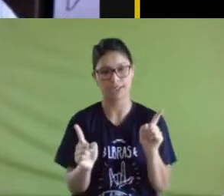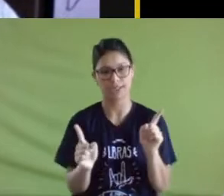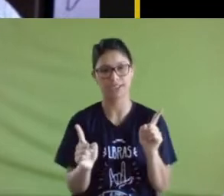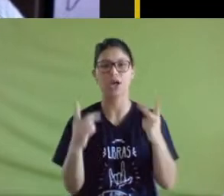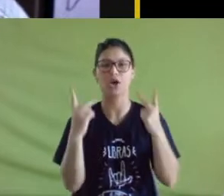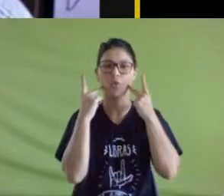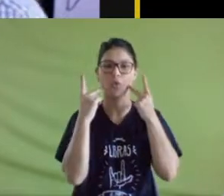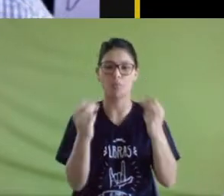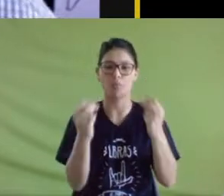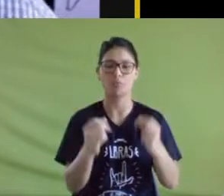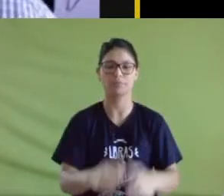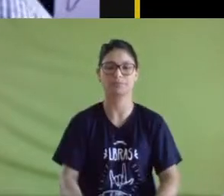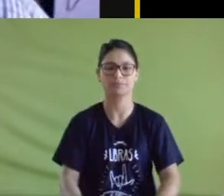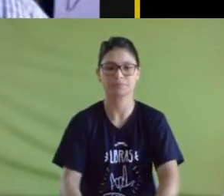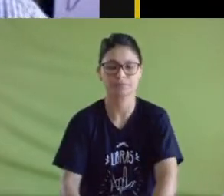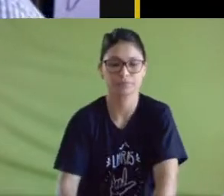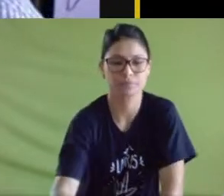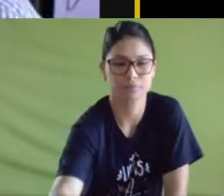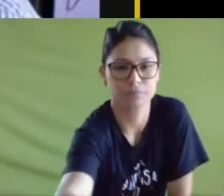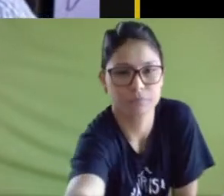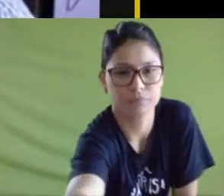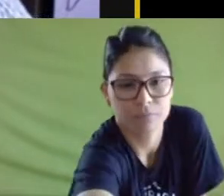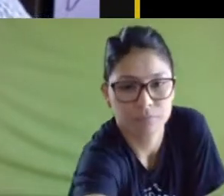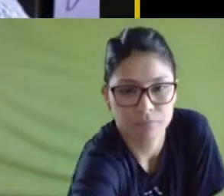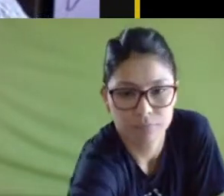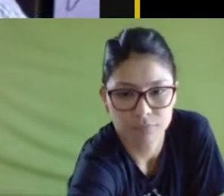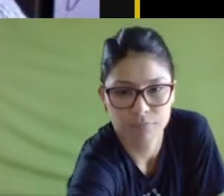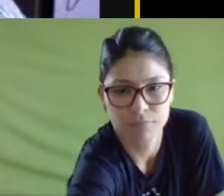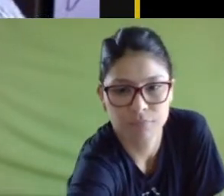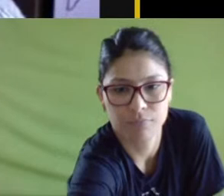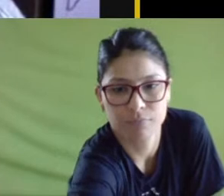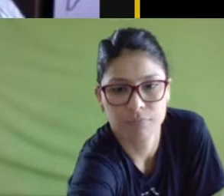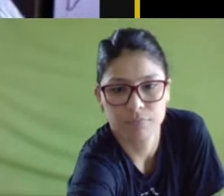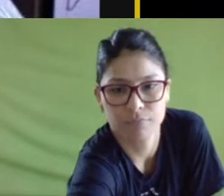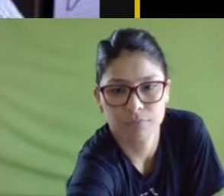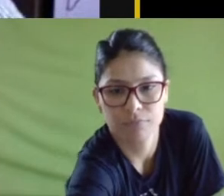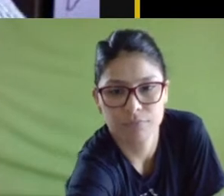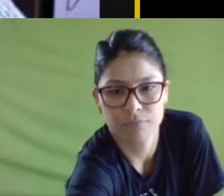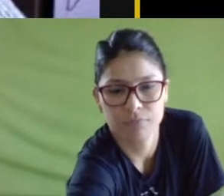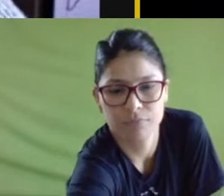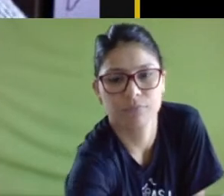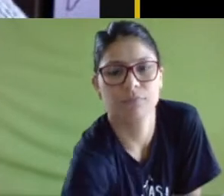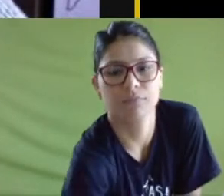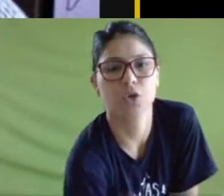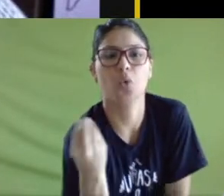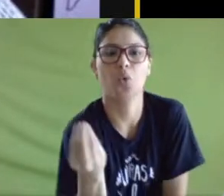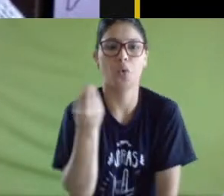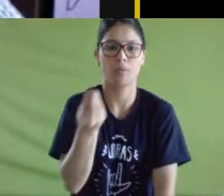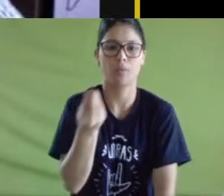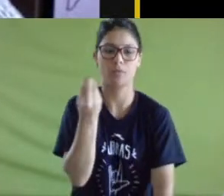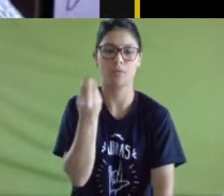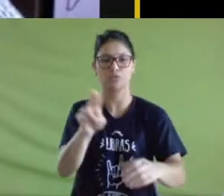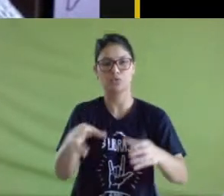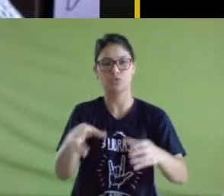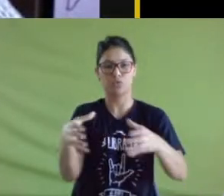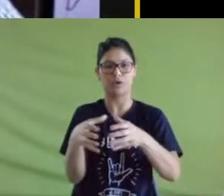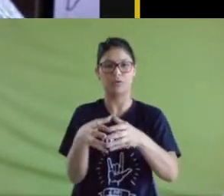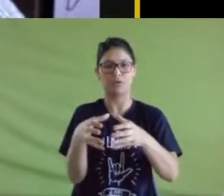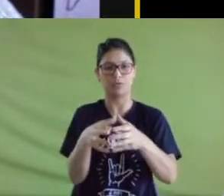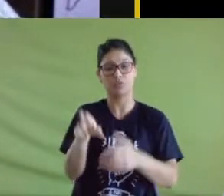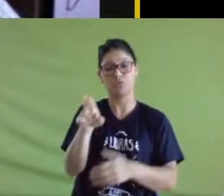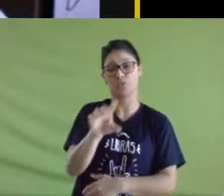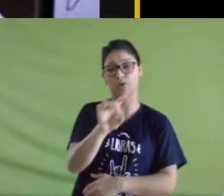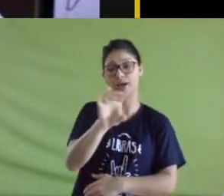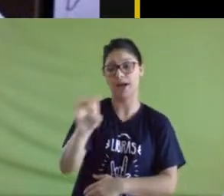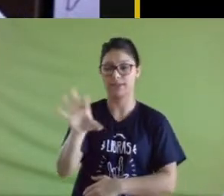comum como algo que era coletivo, mas o uso dele em cada situação particular